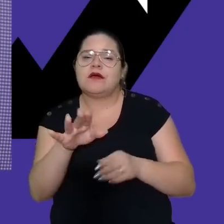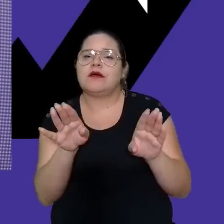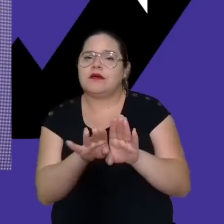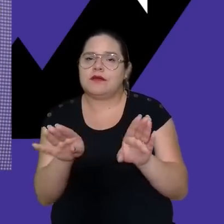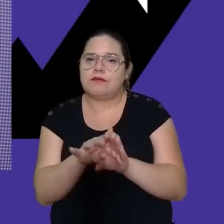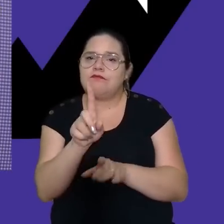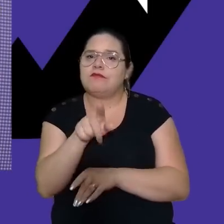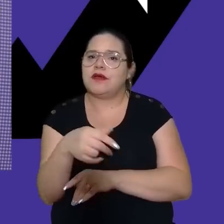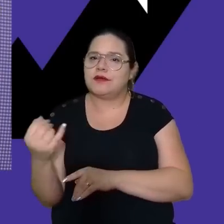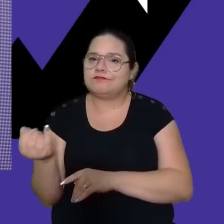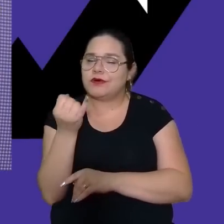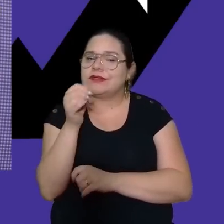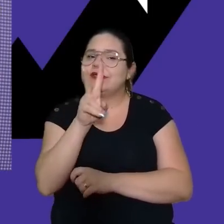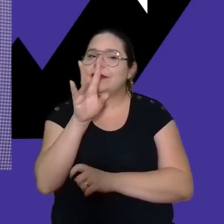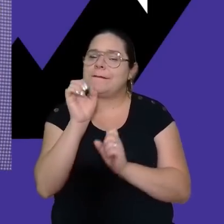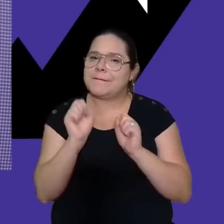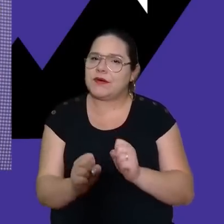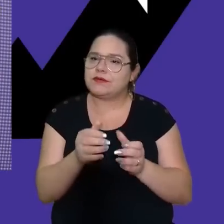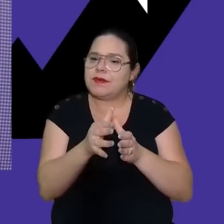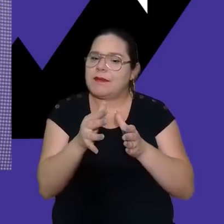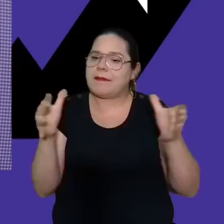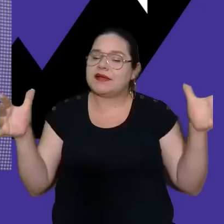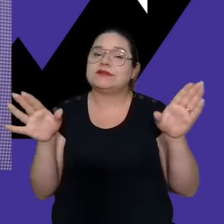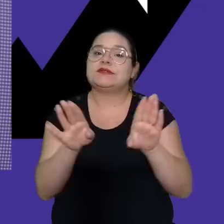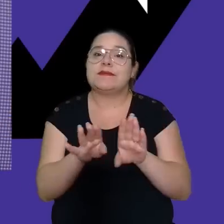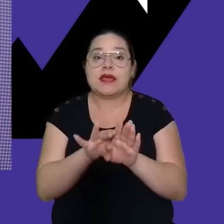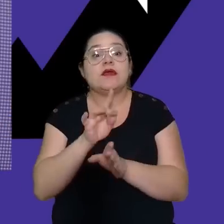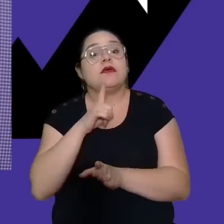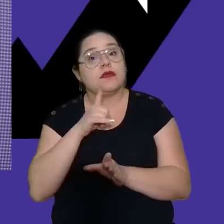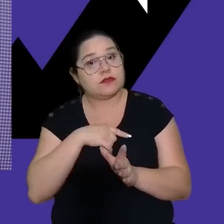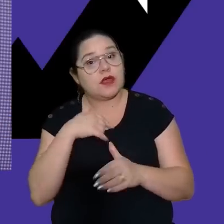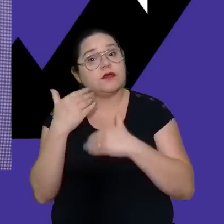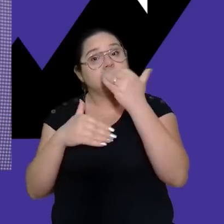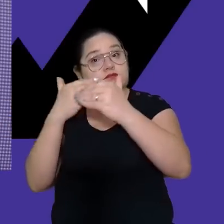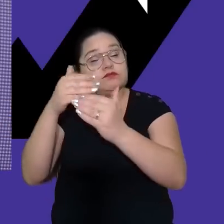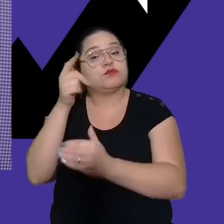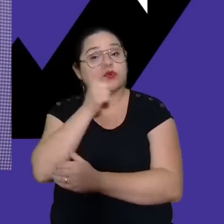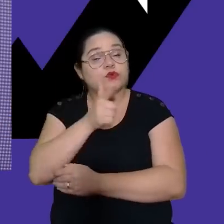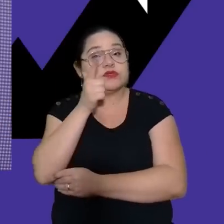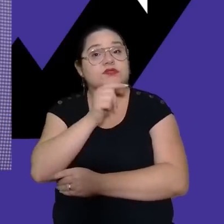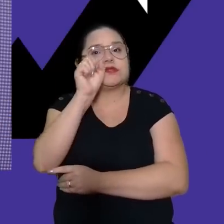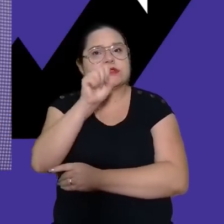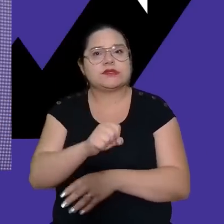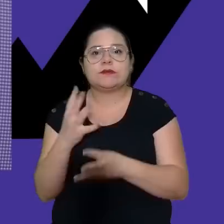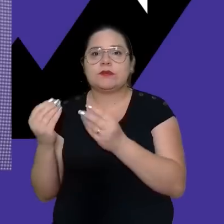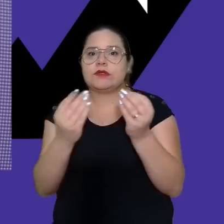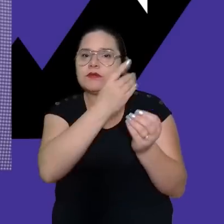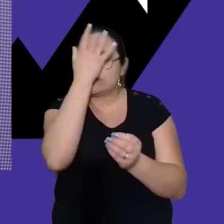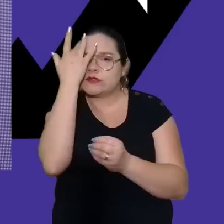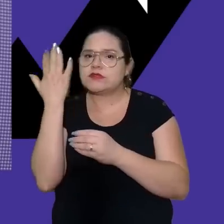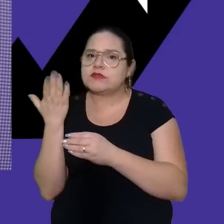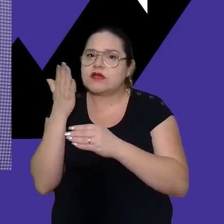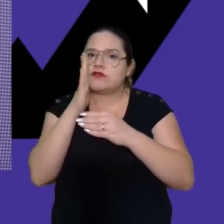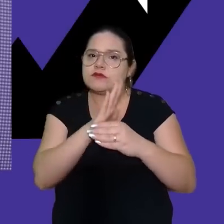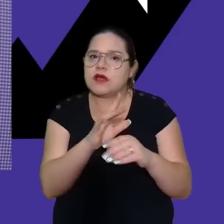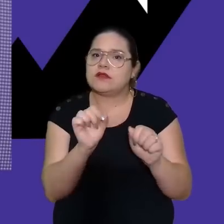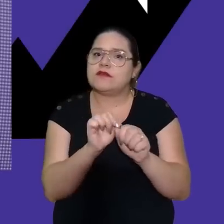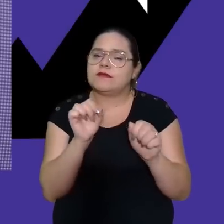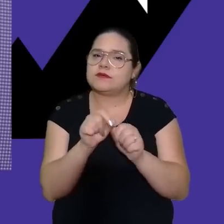para crescer, ele tem crescido, eu acho que muita gente tem ajudado a fazer isso, né?